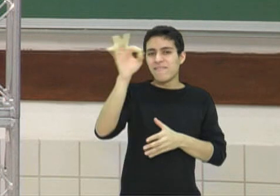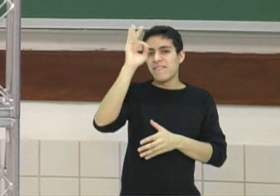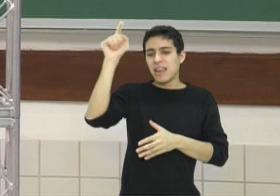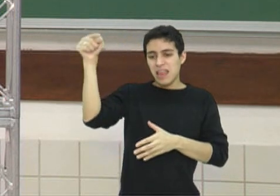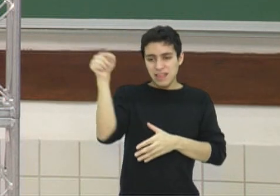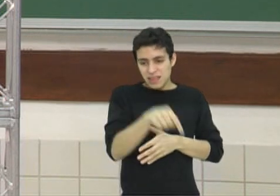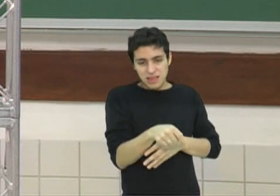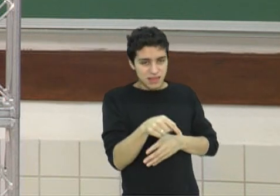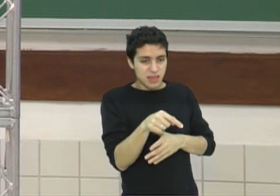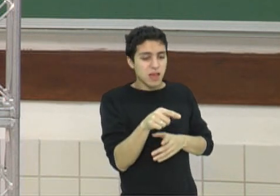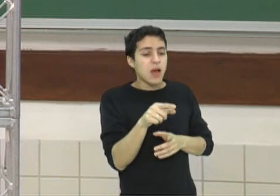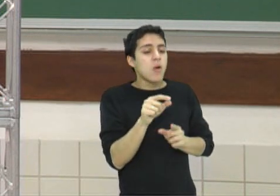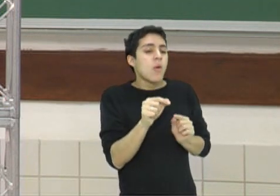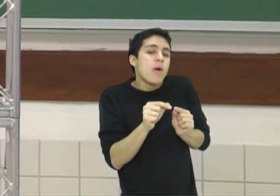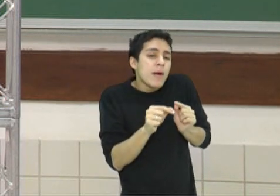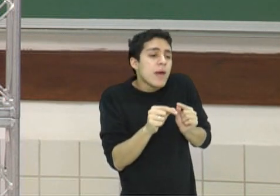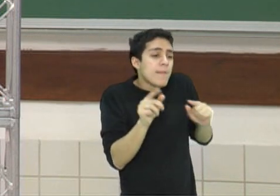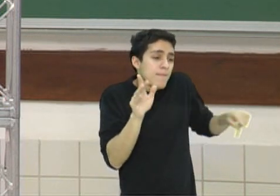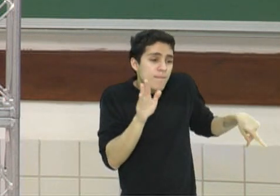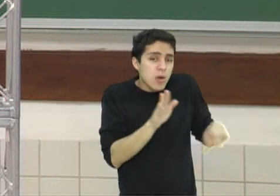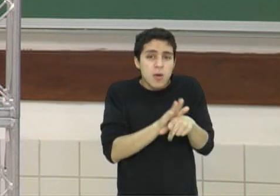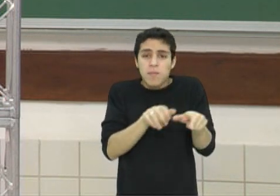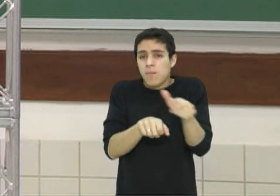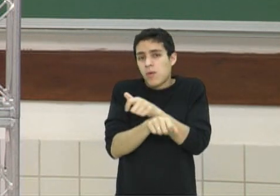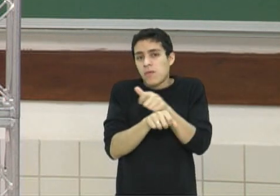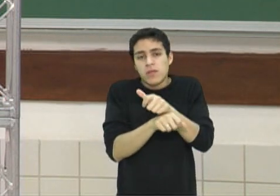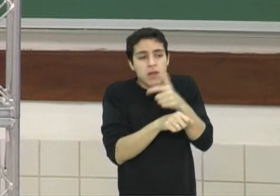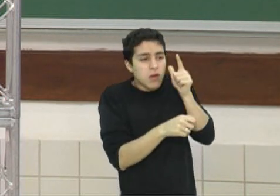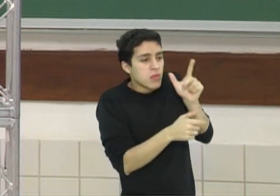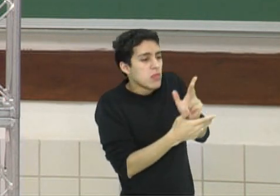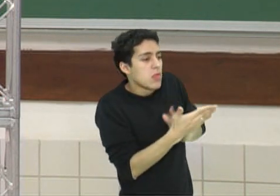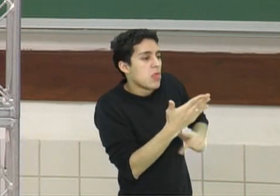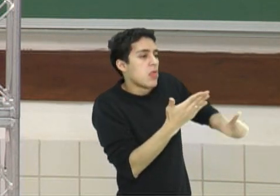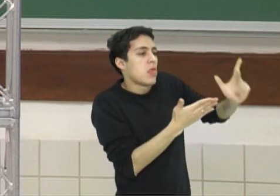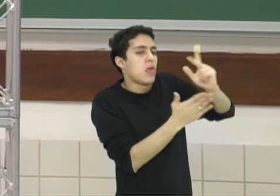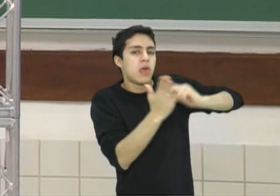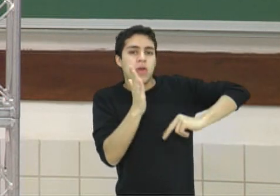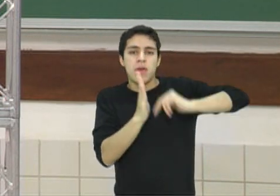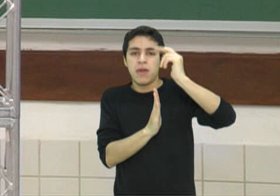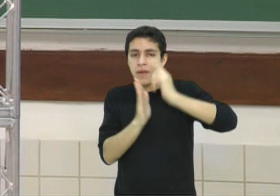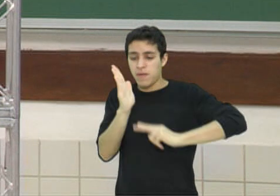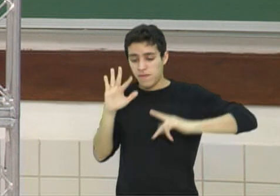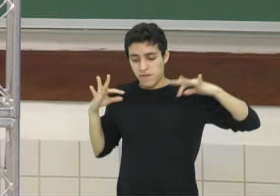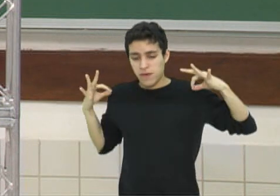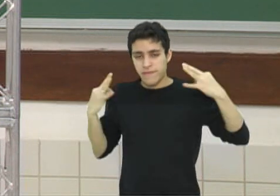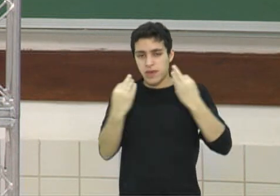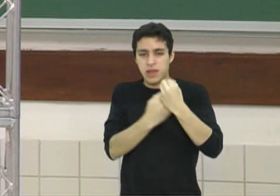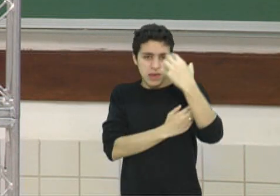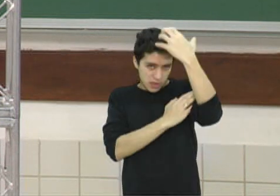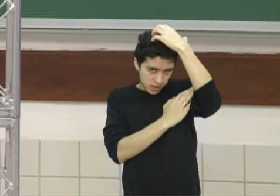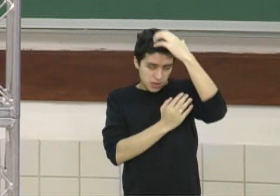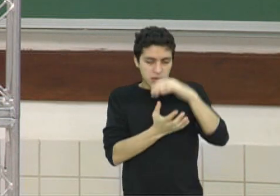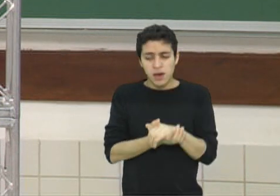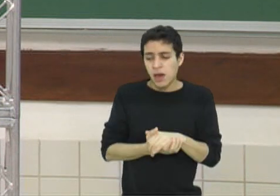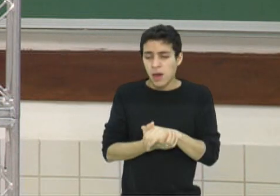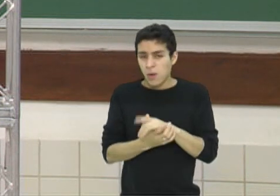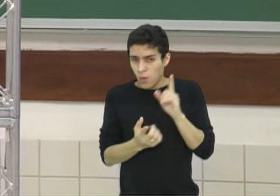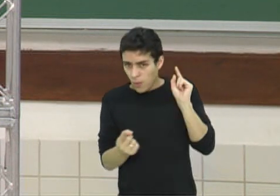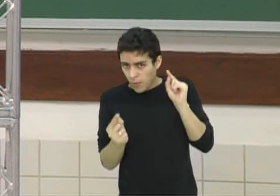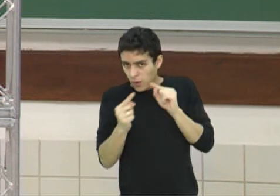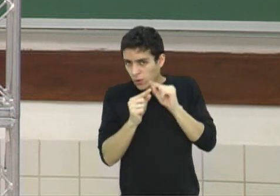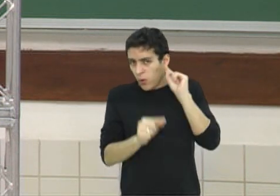para poder suprir a necessidade artística da família real. A intenção da família real seria que a